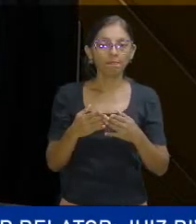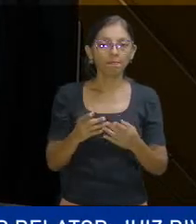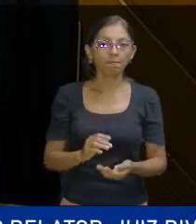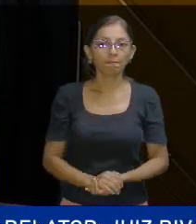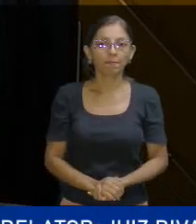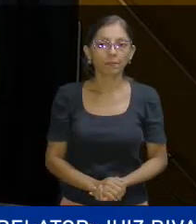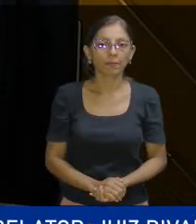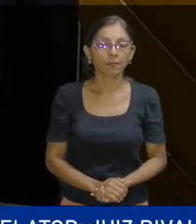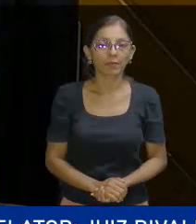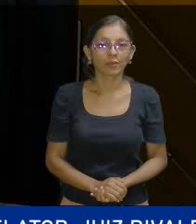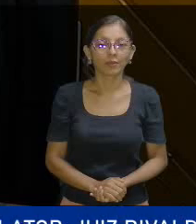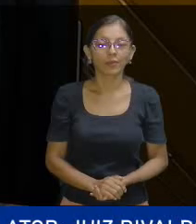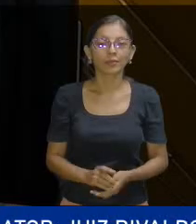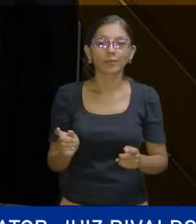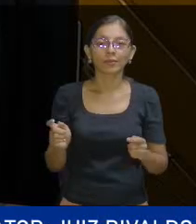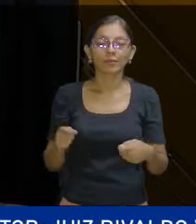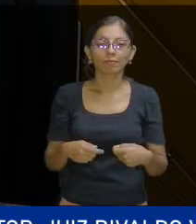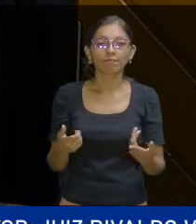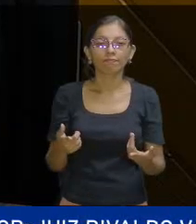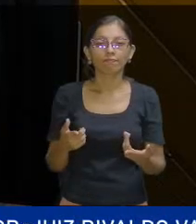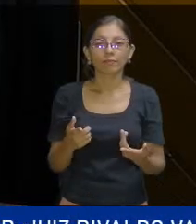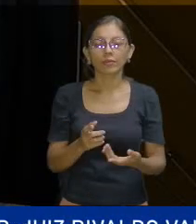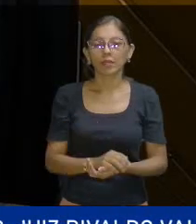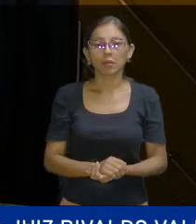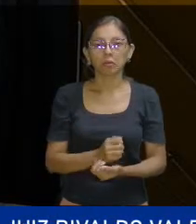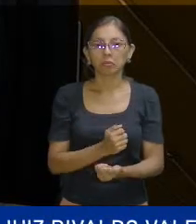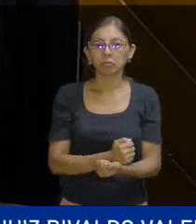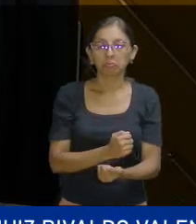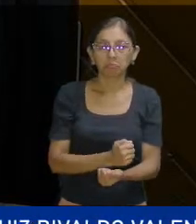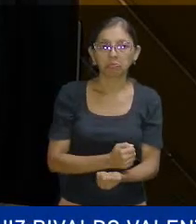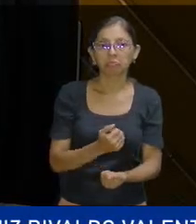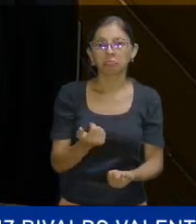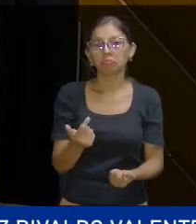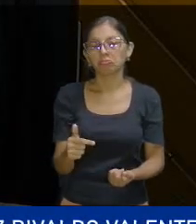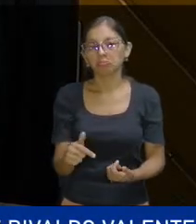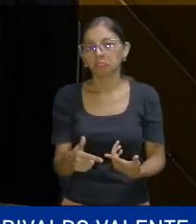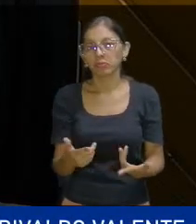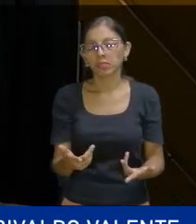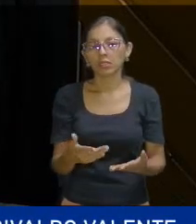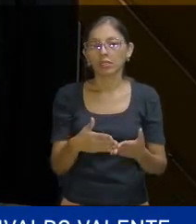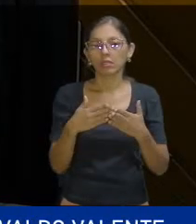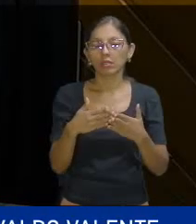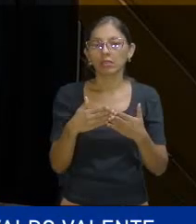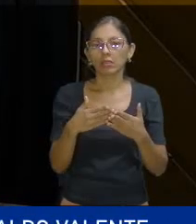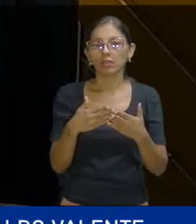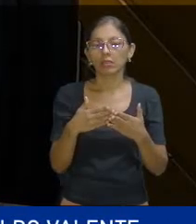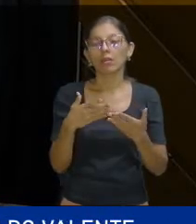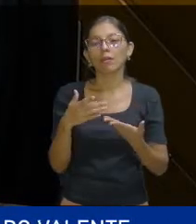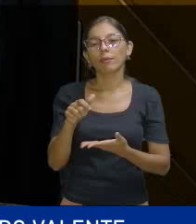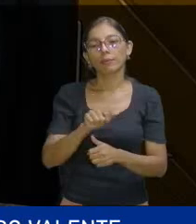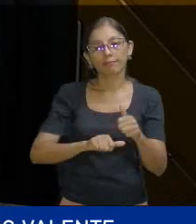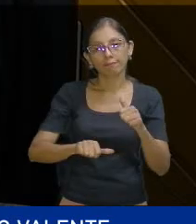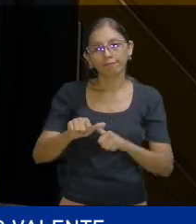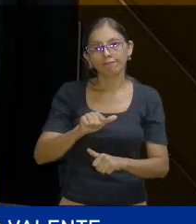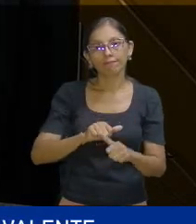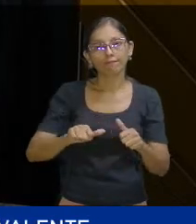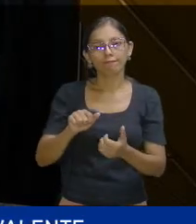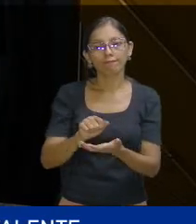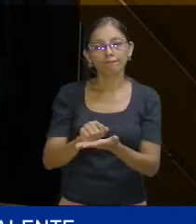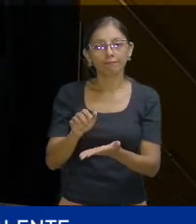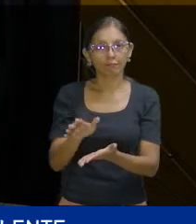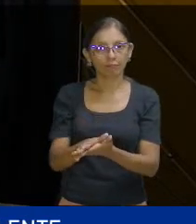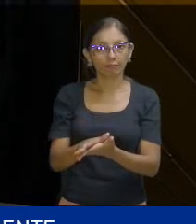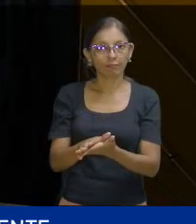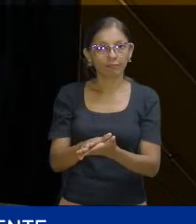aclaratórios, tentando a ausência de qualquer vício no julgado, requerendo a manutenção da decisão tal como proferida.